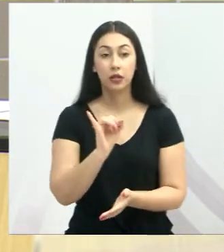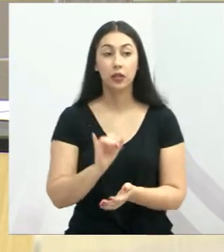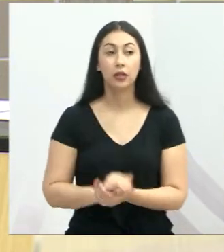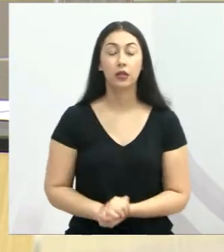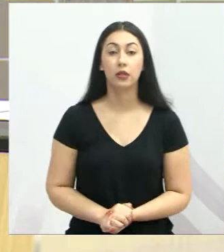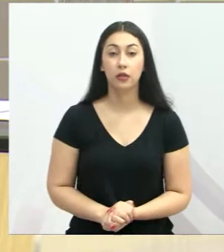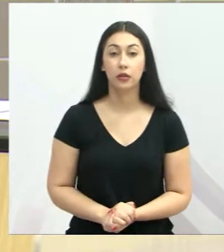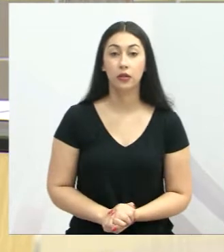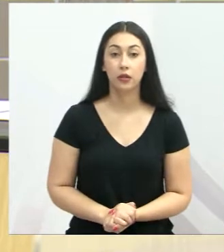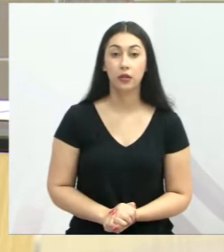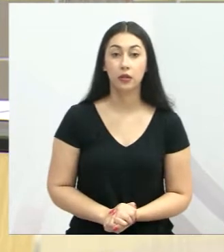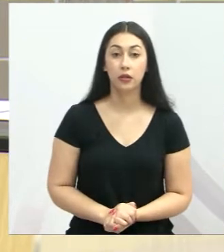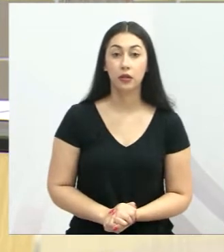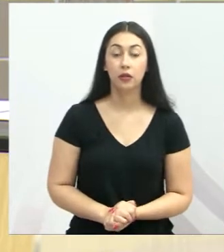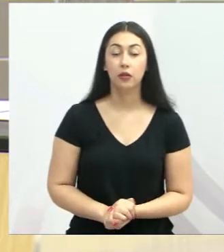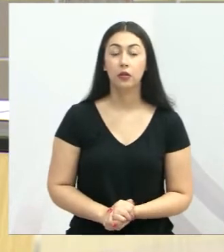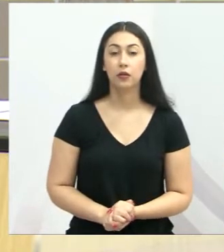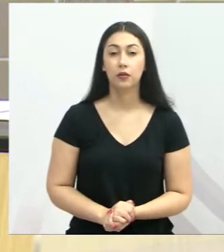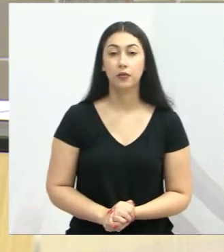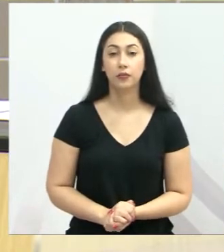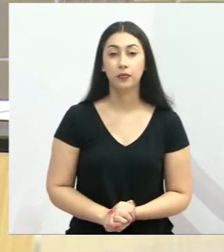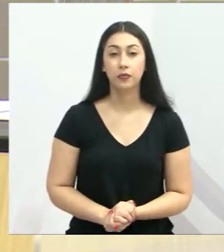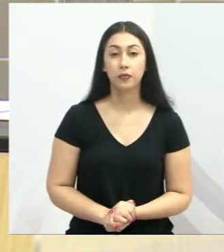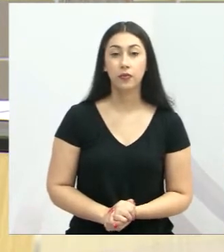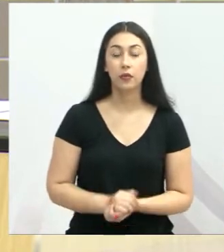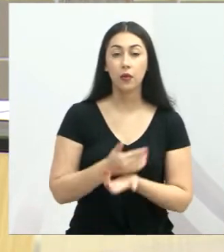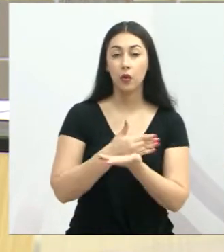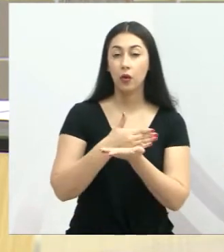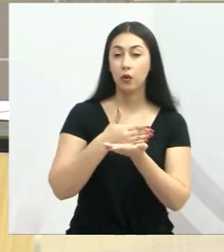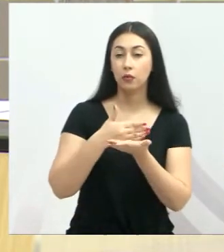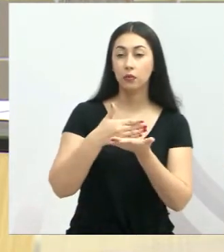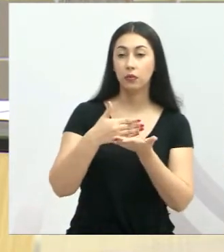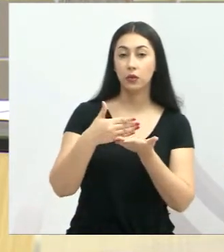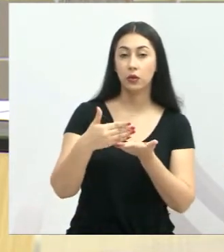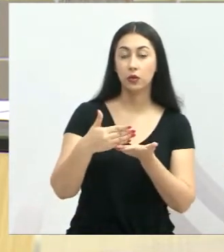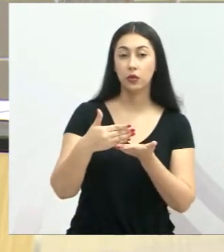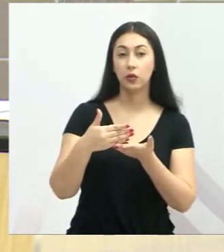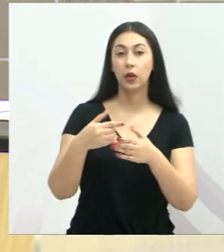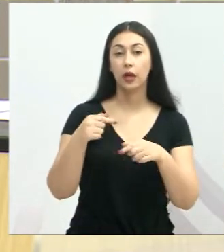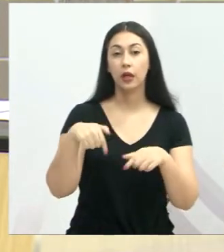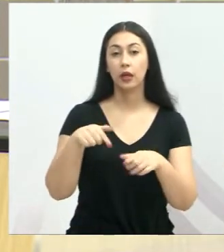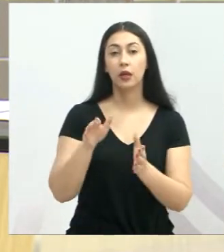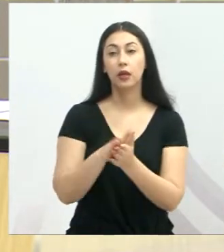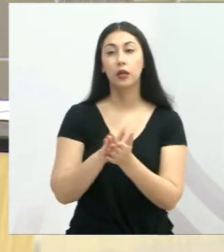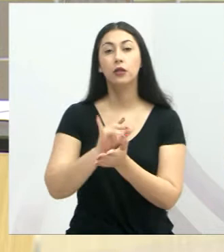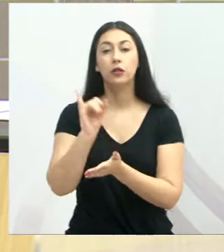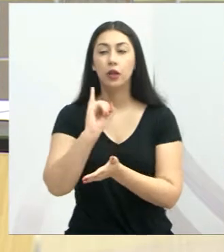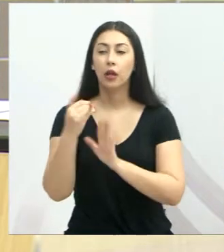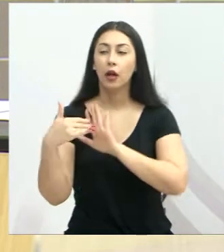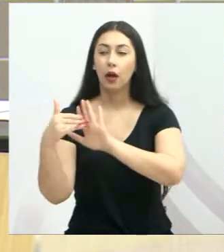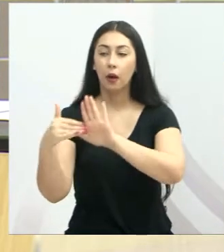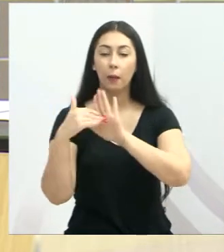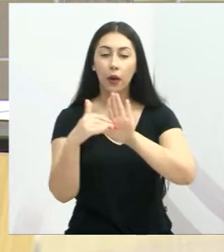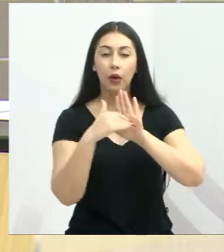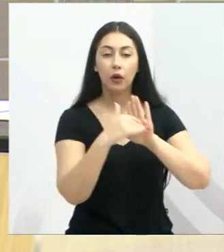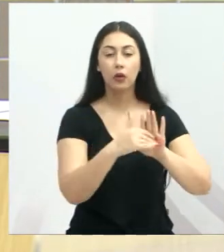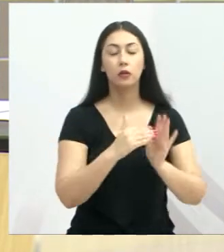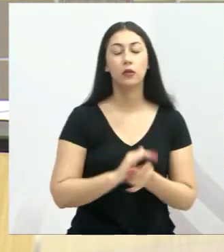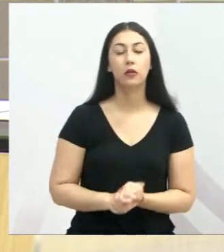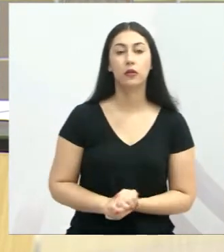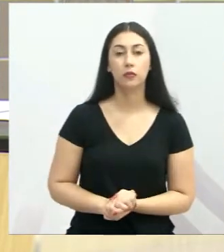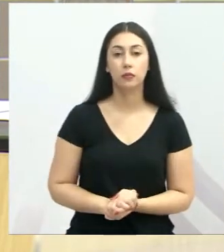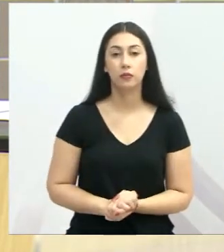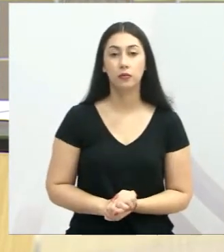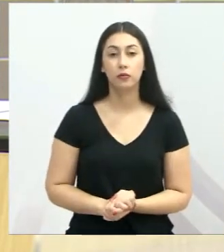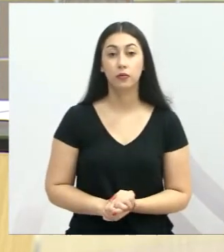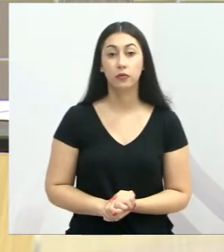Nogueira Garcês foi incluída na primeira fase do programa e a zona oeste da cidade será atendida. As Novas